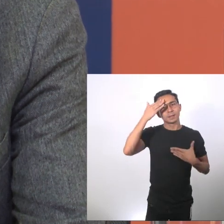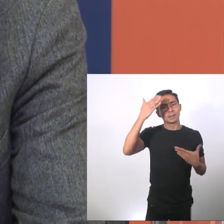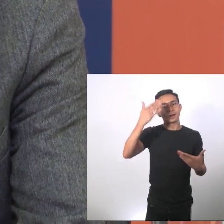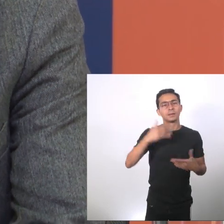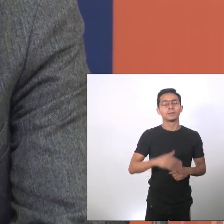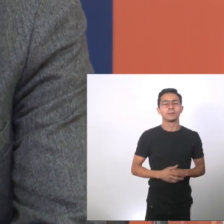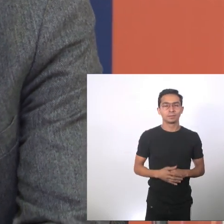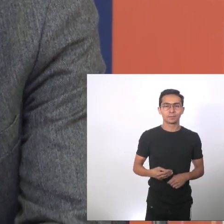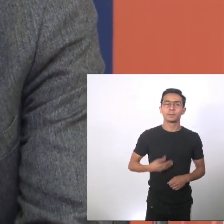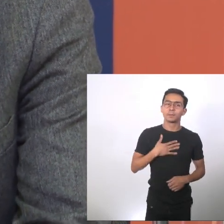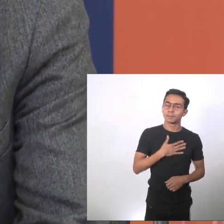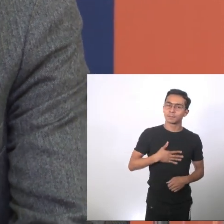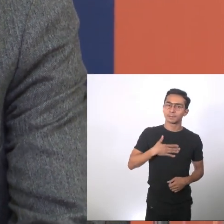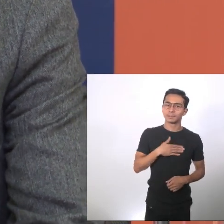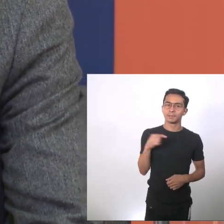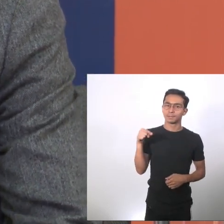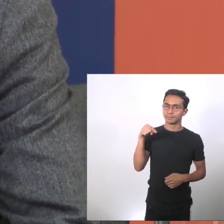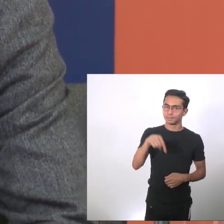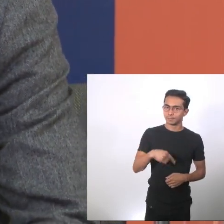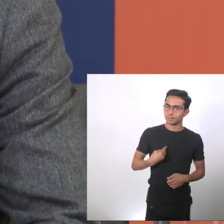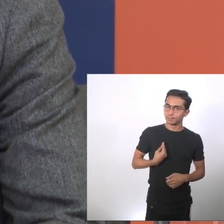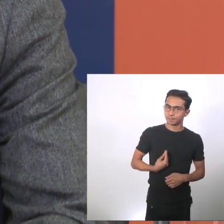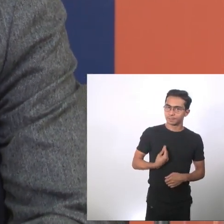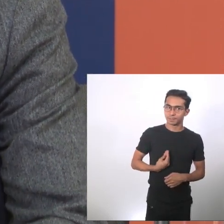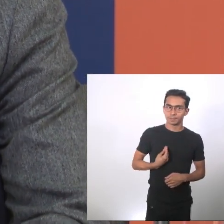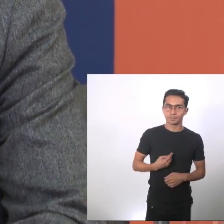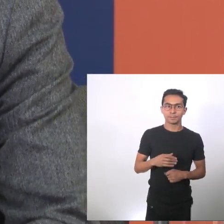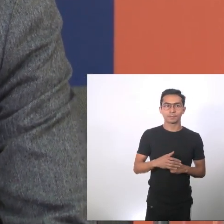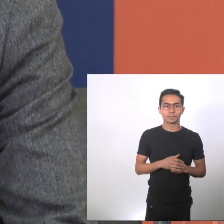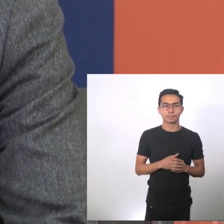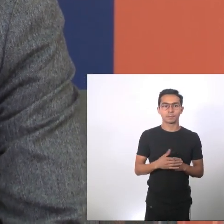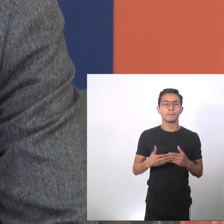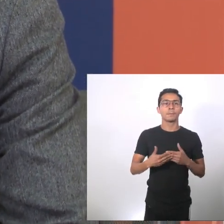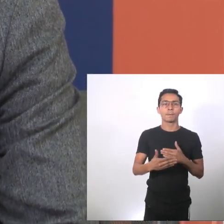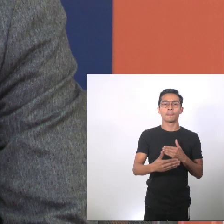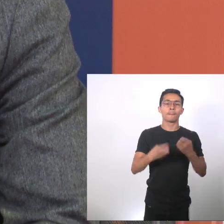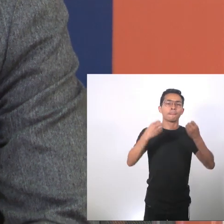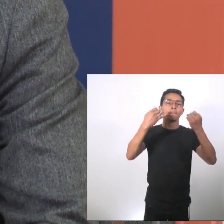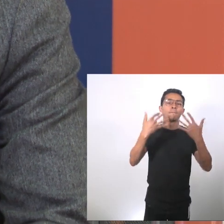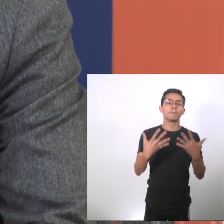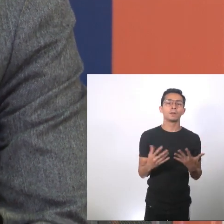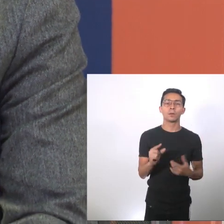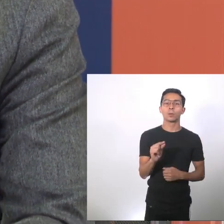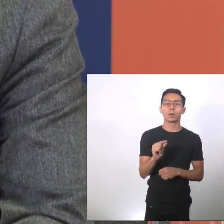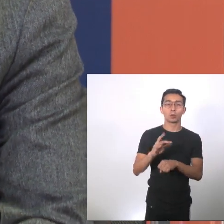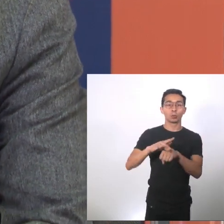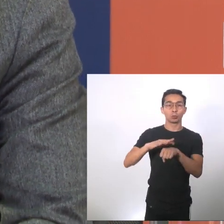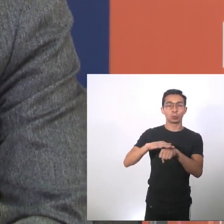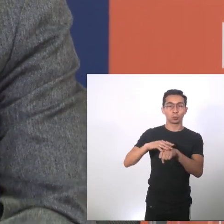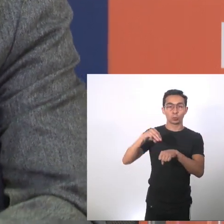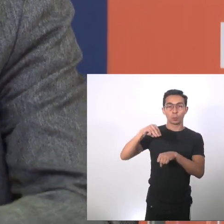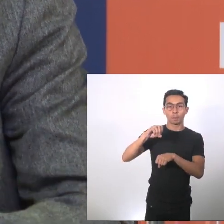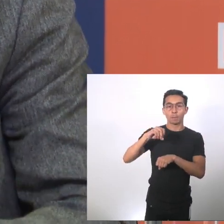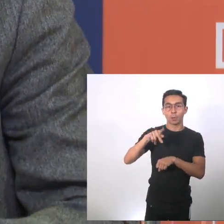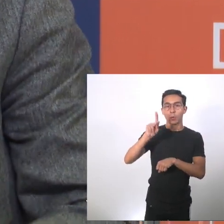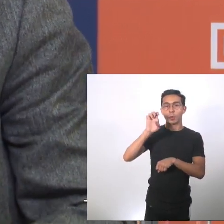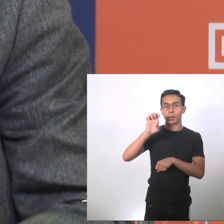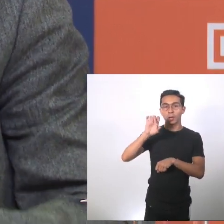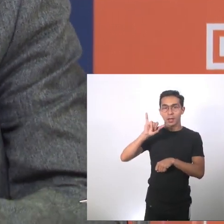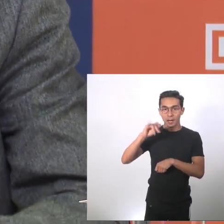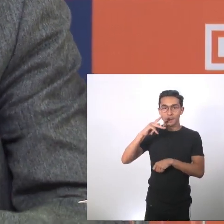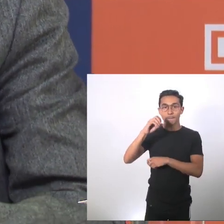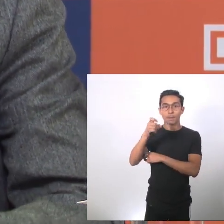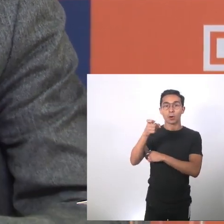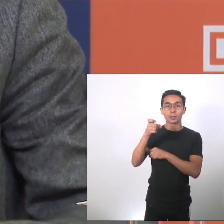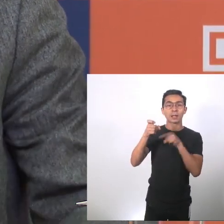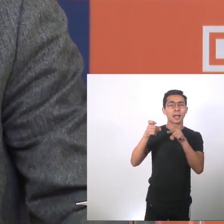próximos minutos, é trazer para vocês um pouco da perspectiva da monkeypox na população pediátrica, o que é